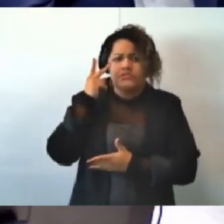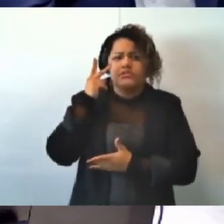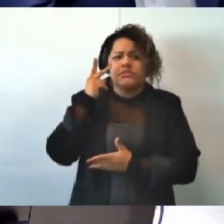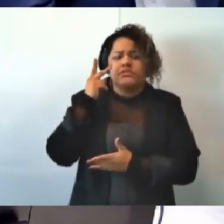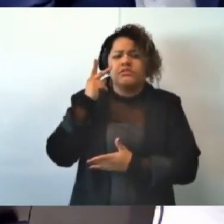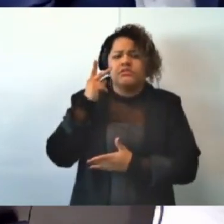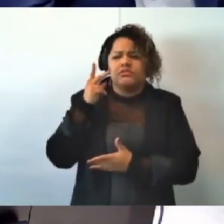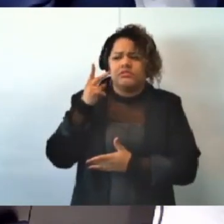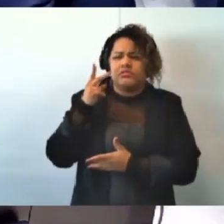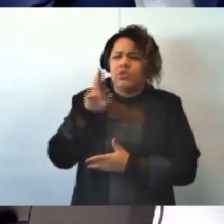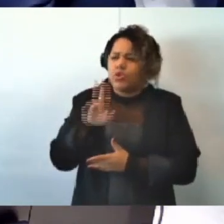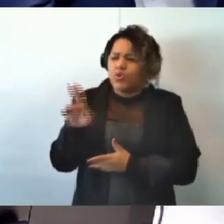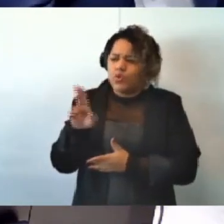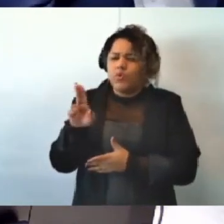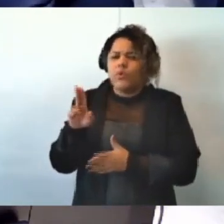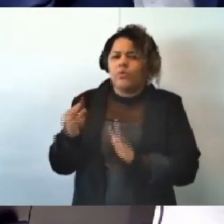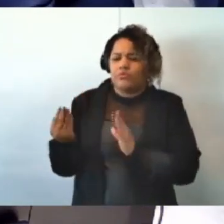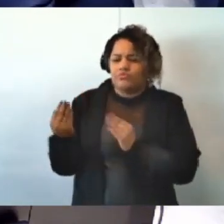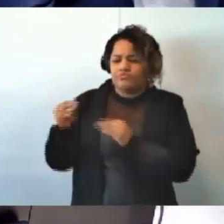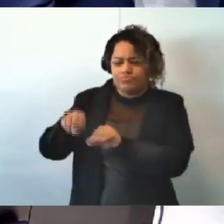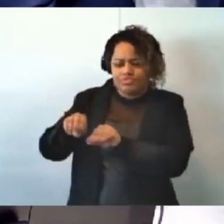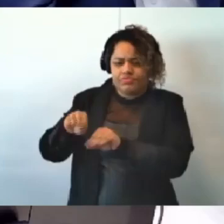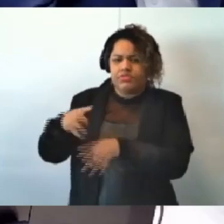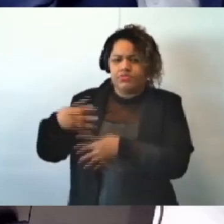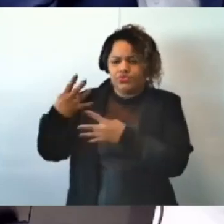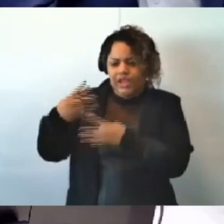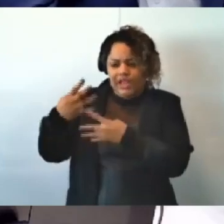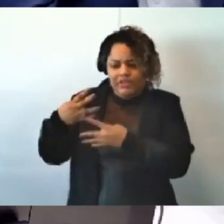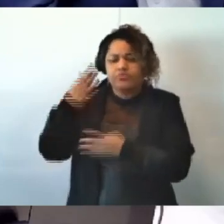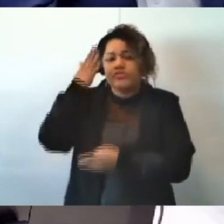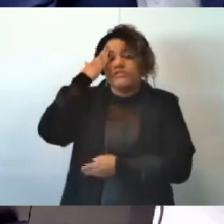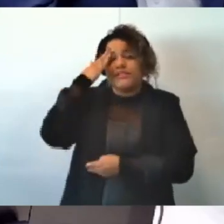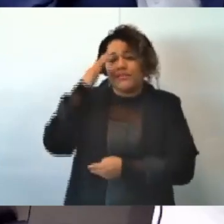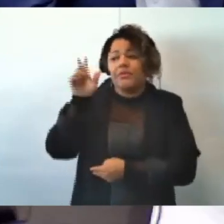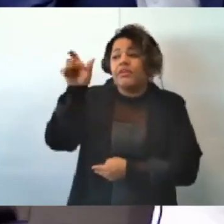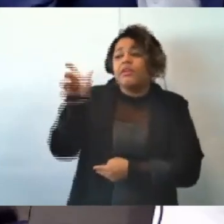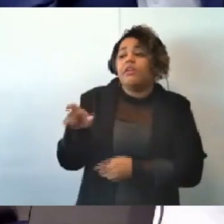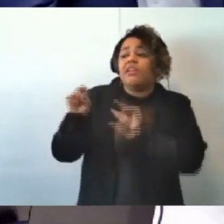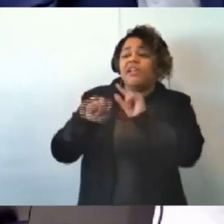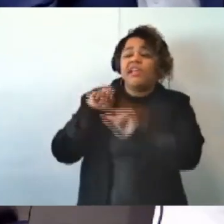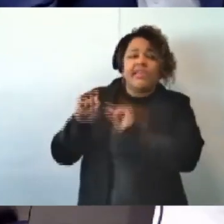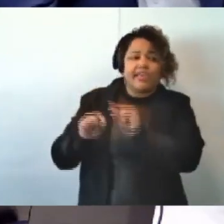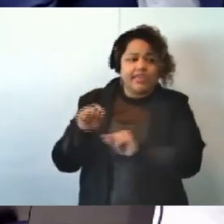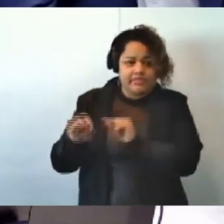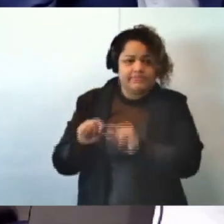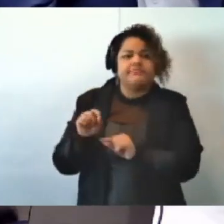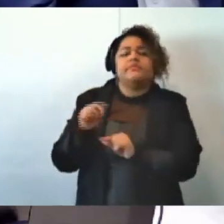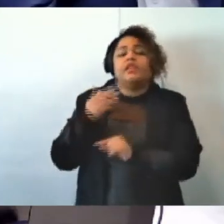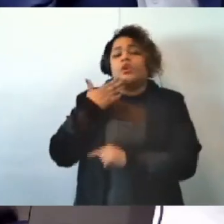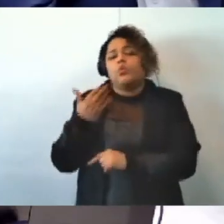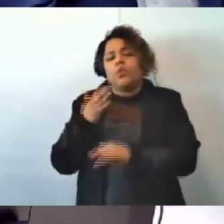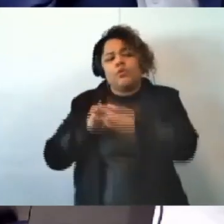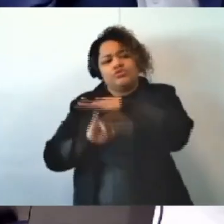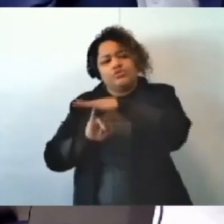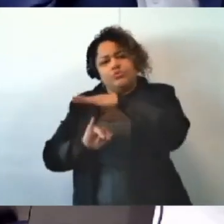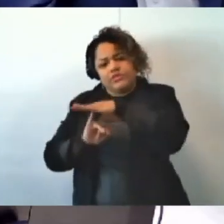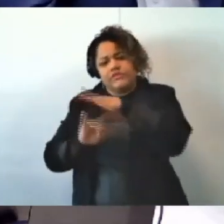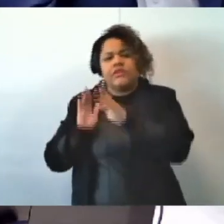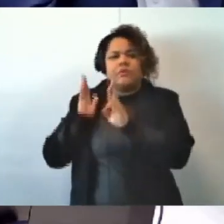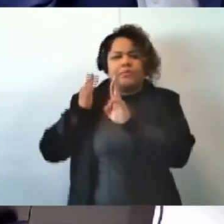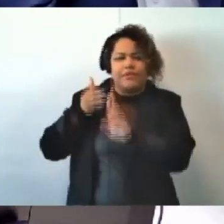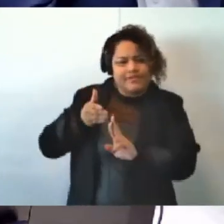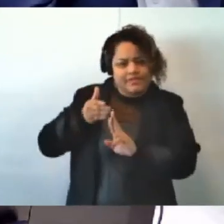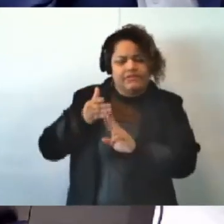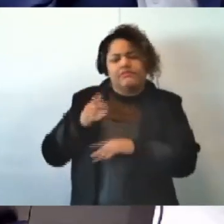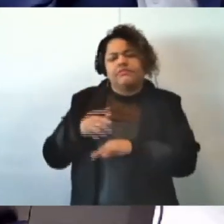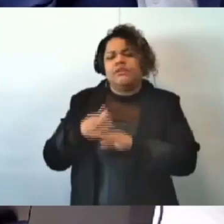favor, se identificar no chat, para que a gente possa saber qual organização, instituição você representa, por favor, faça isso